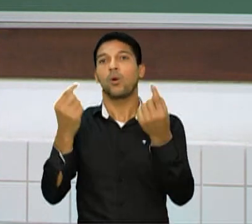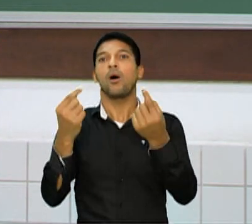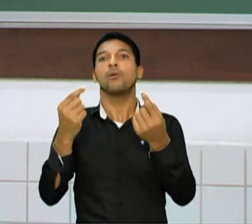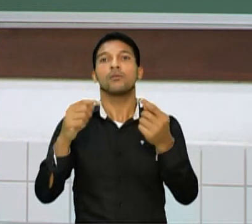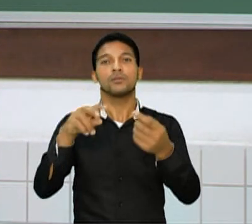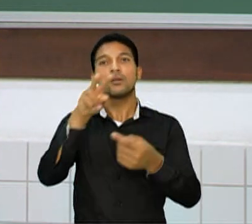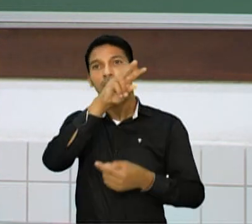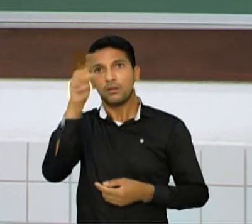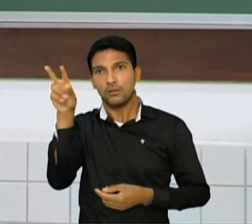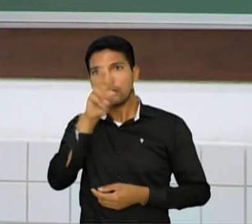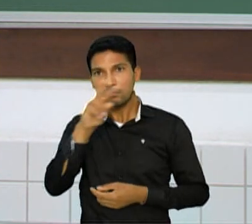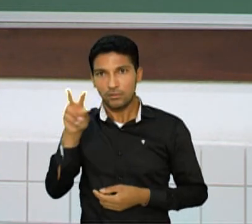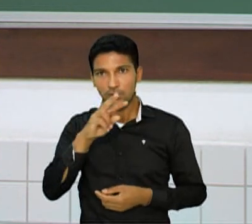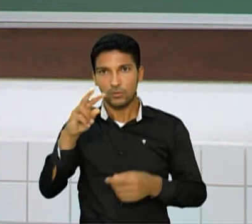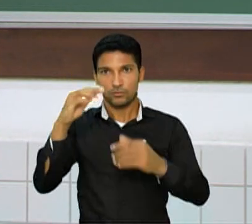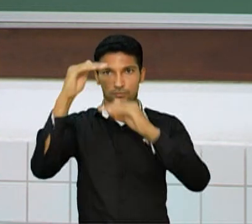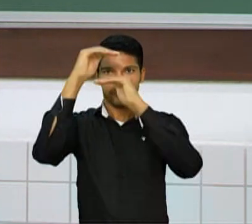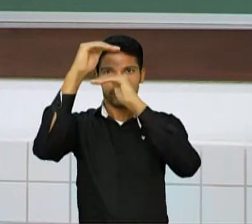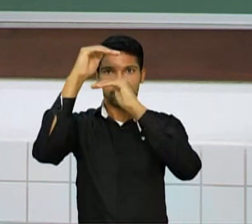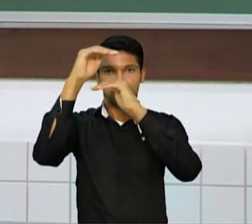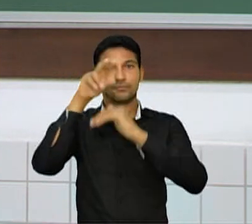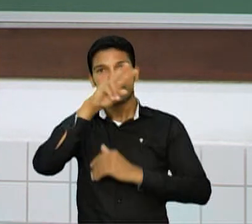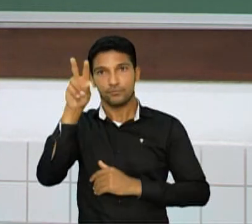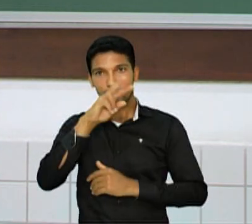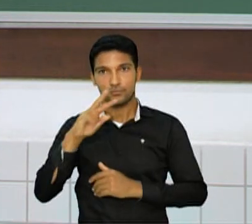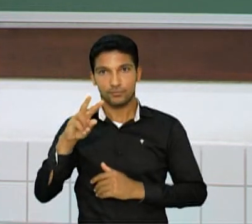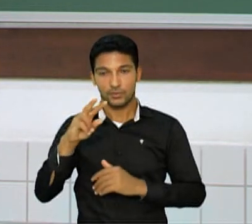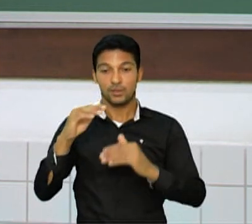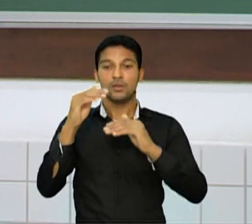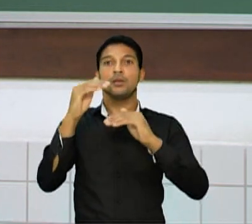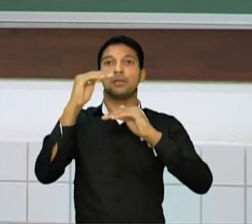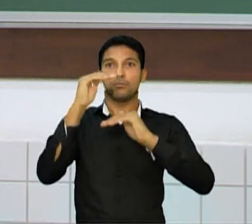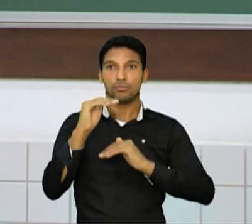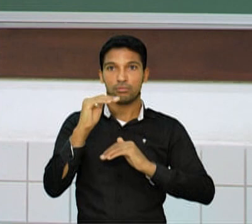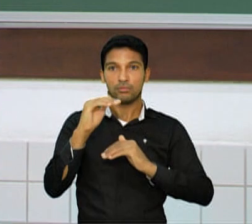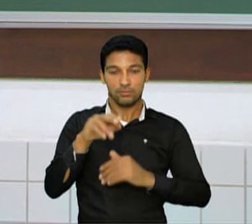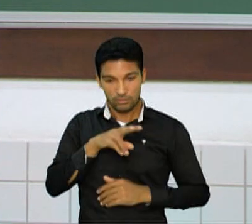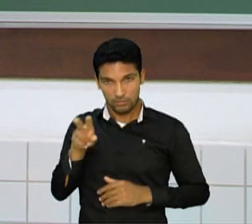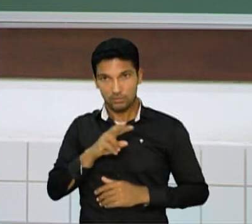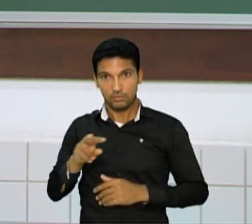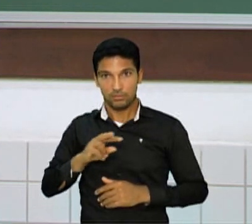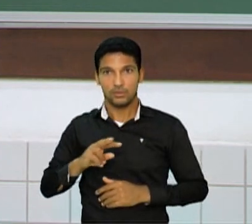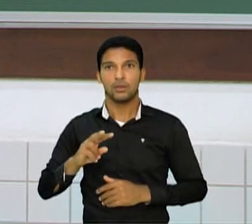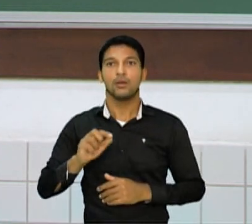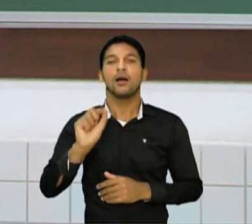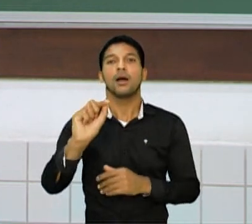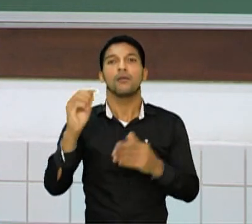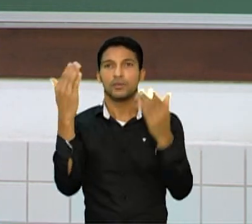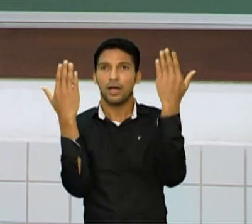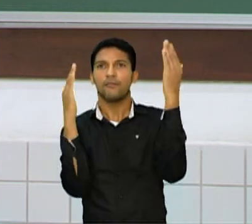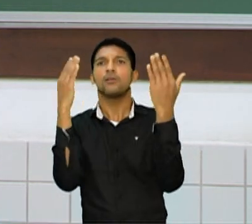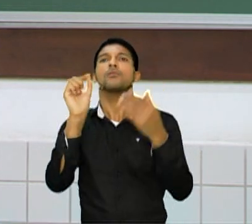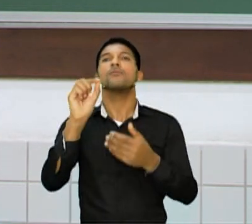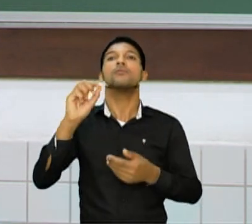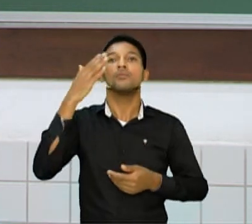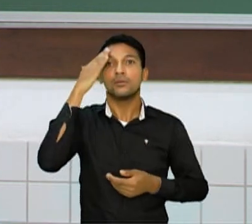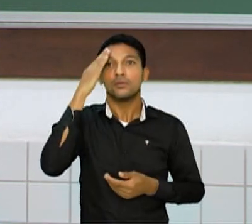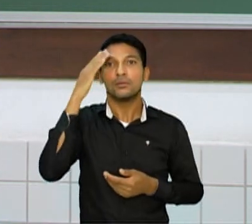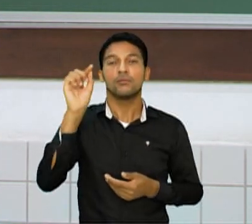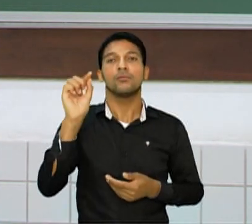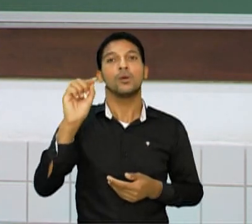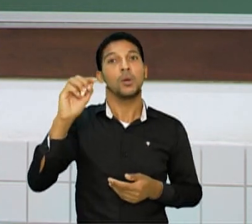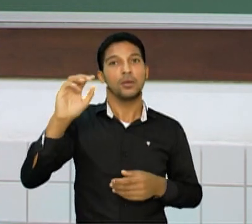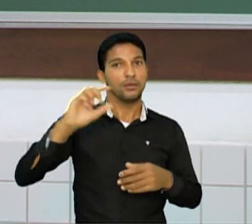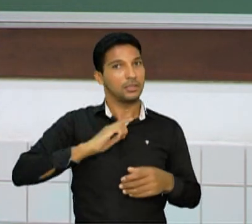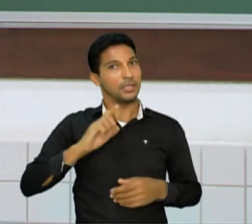aqui, que deve ser analisado o que vocês entenderam dos dois textos. Existem questões deste tipo, que uma é positiva